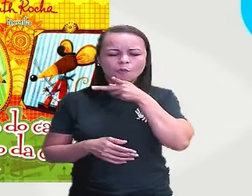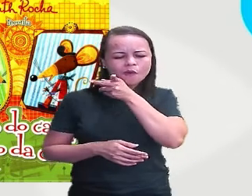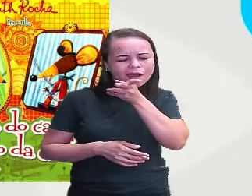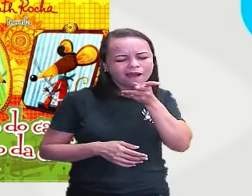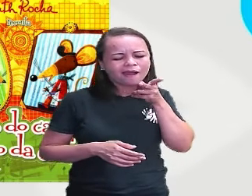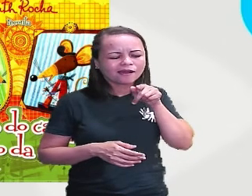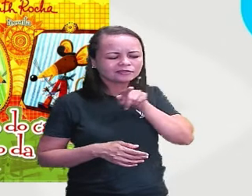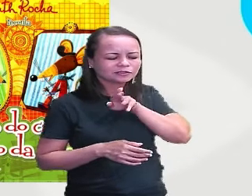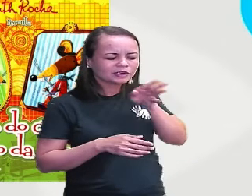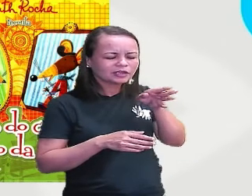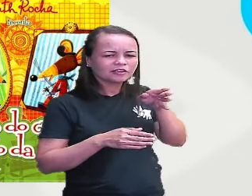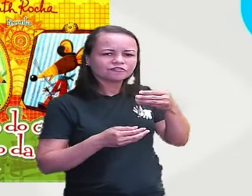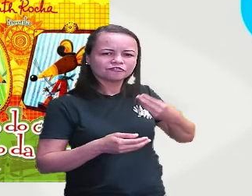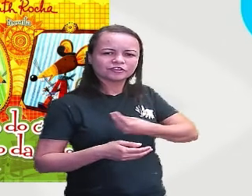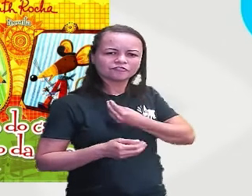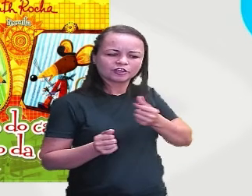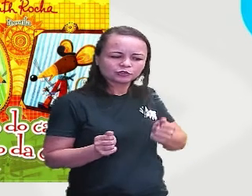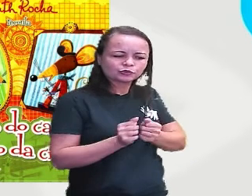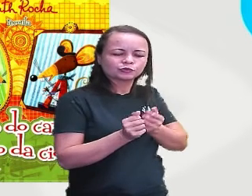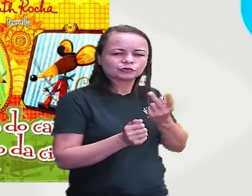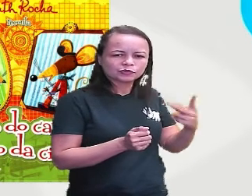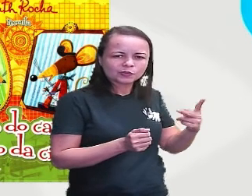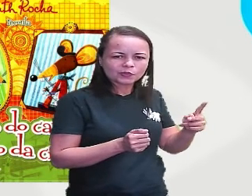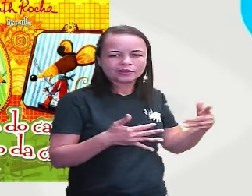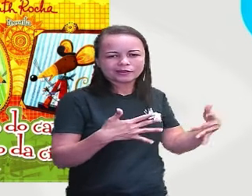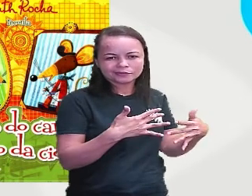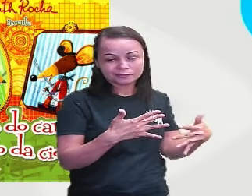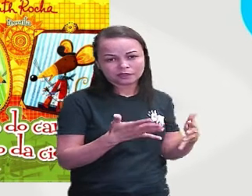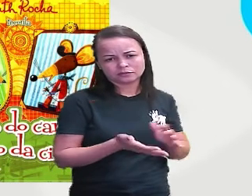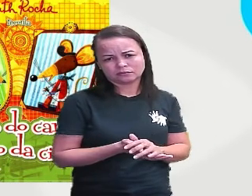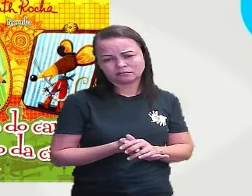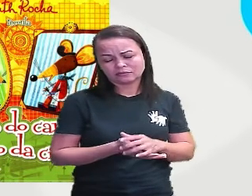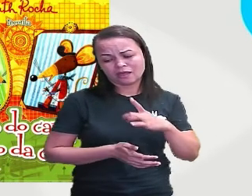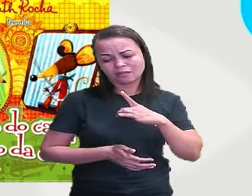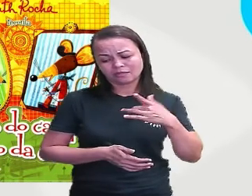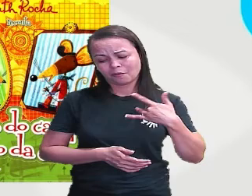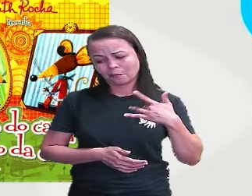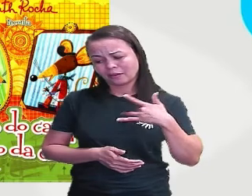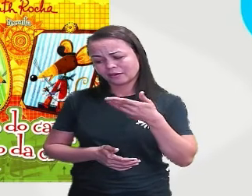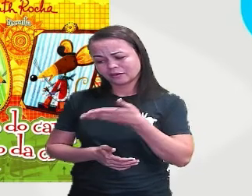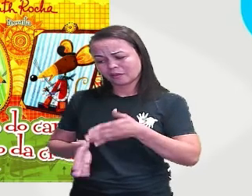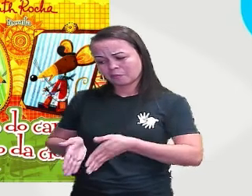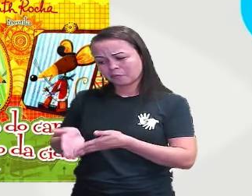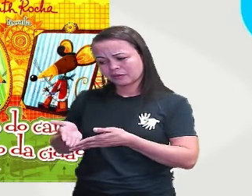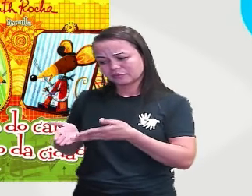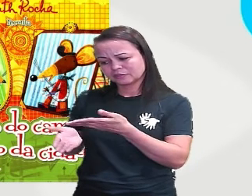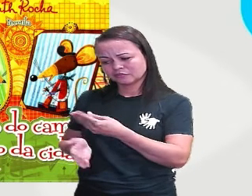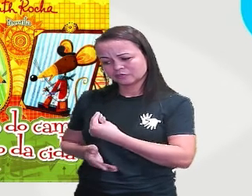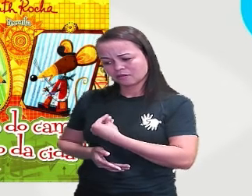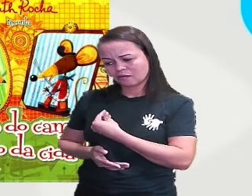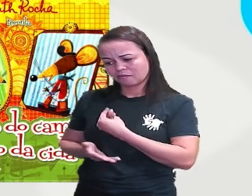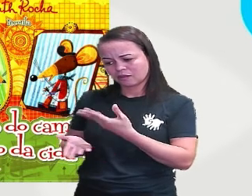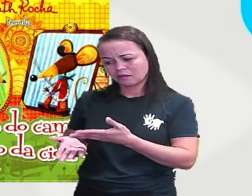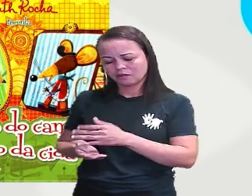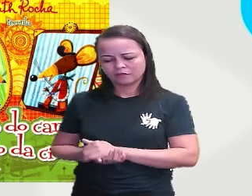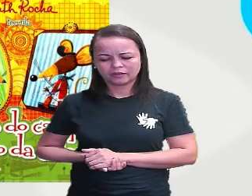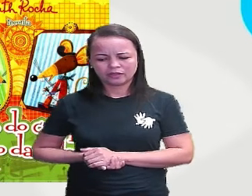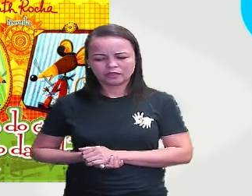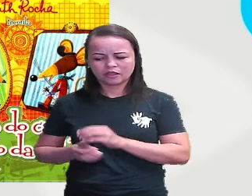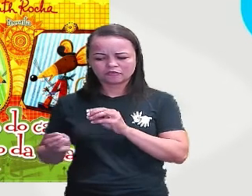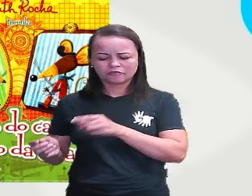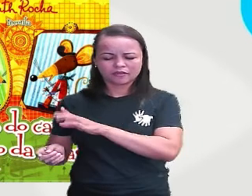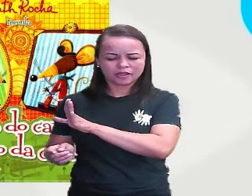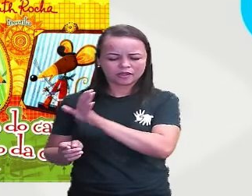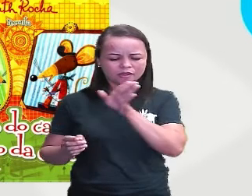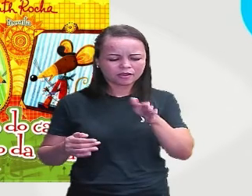a ir morar com ele, dizendo: "Tenho muita pena da pobreza em que você vive", disse ele. "Venha morar comigo na cidade e